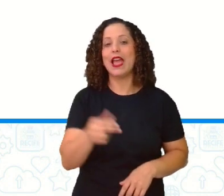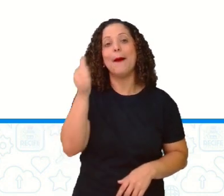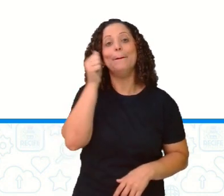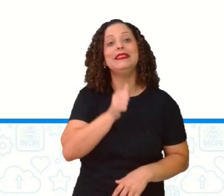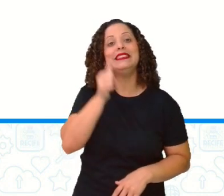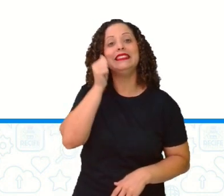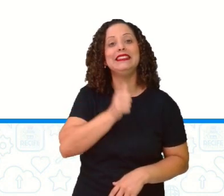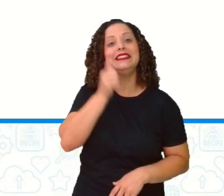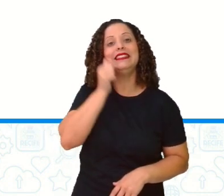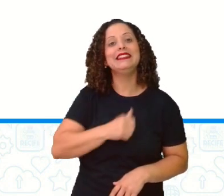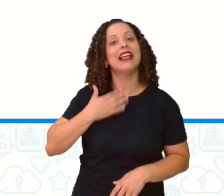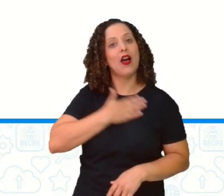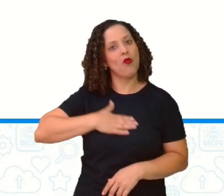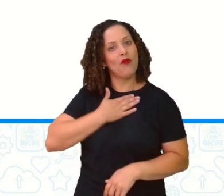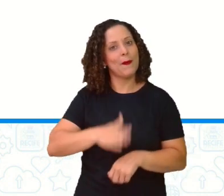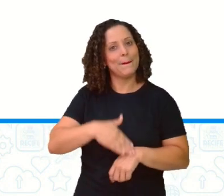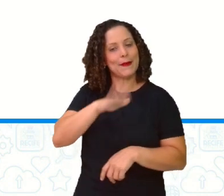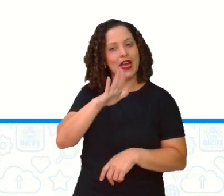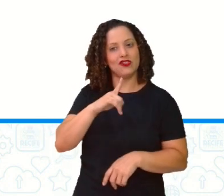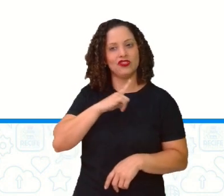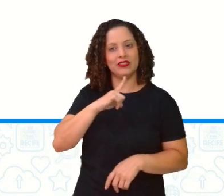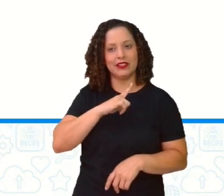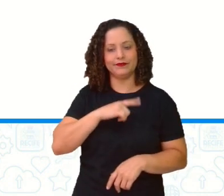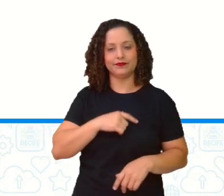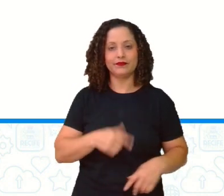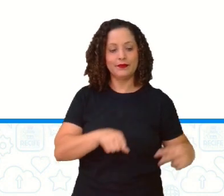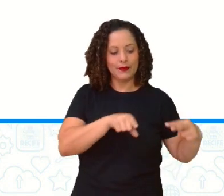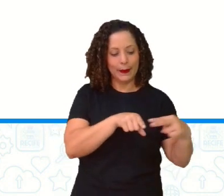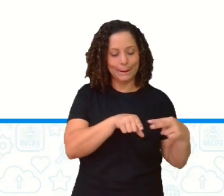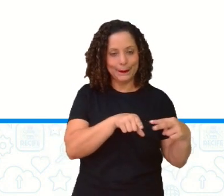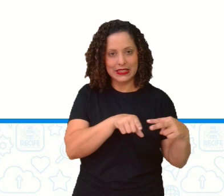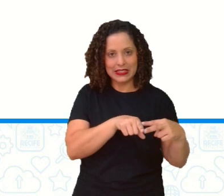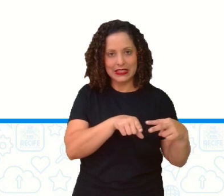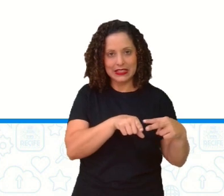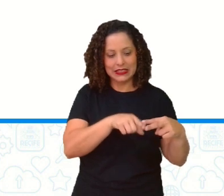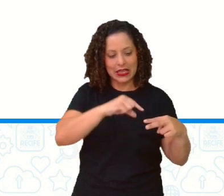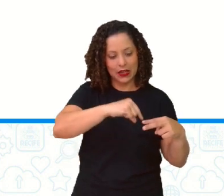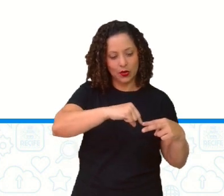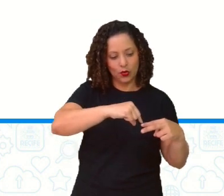As meninas, ó. Eu tenho aqui a pizza e